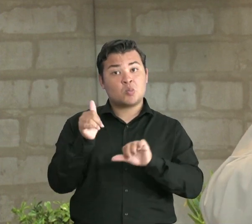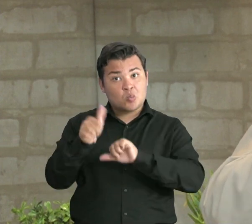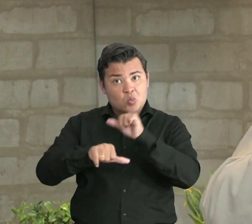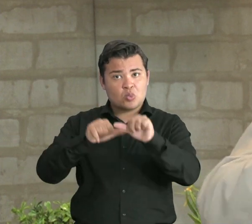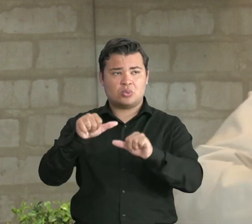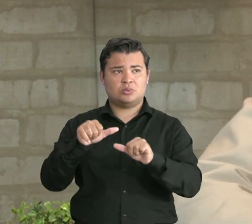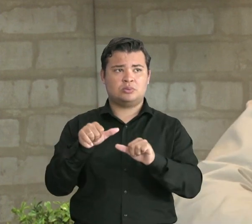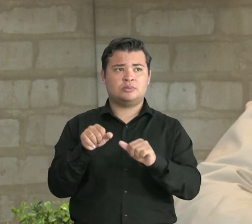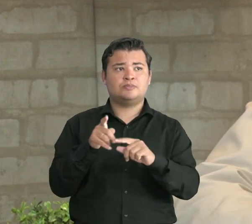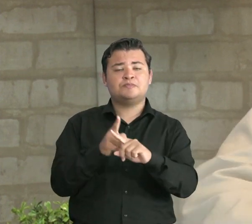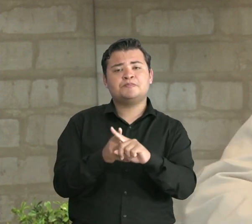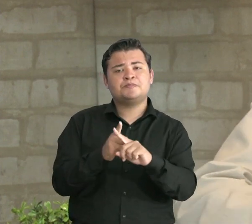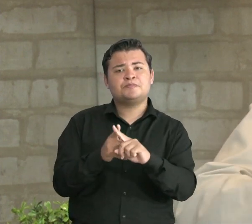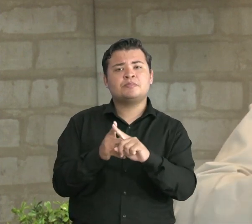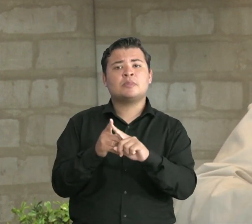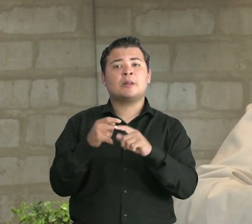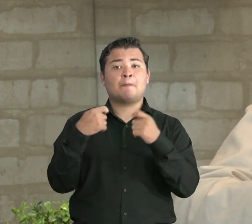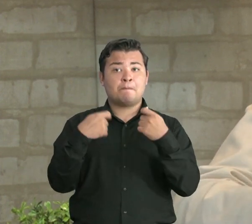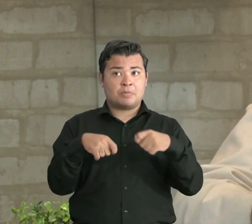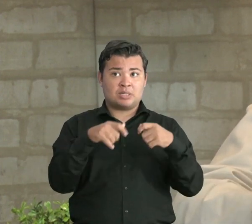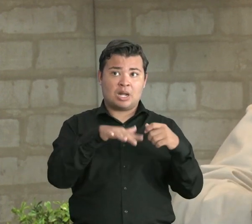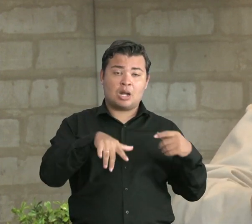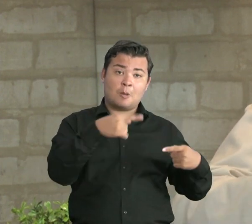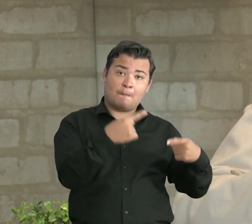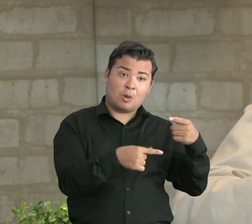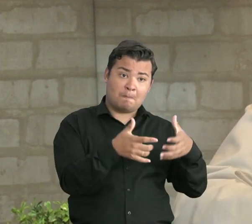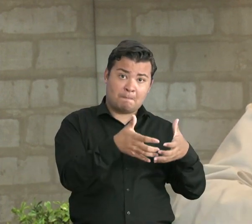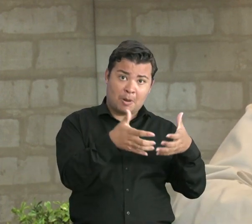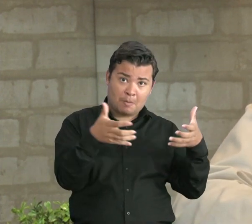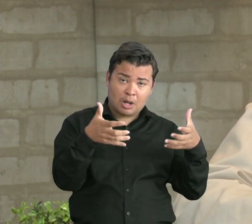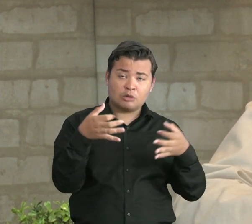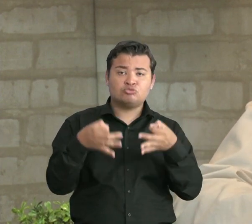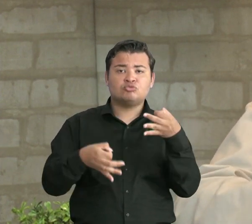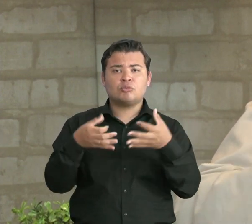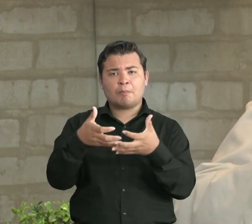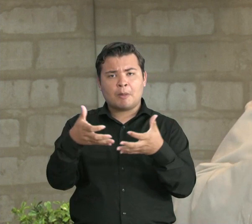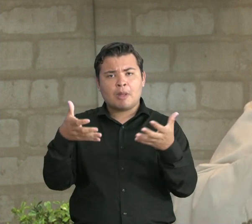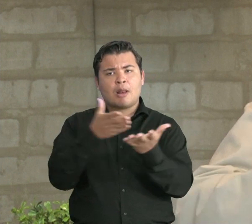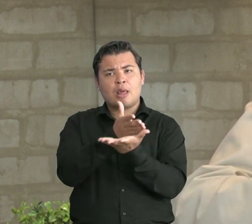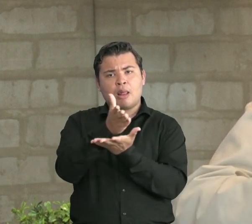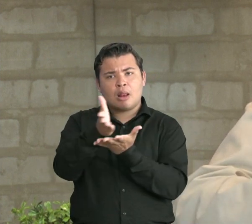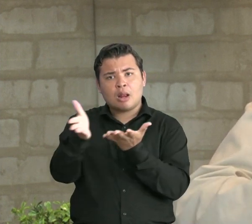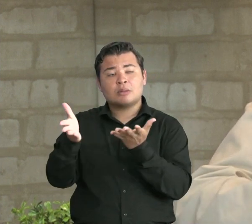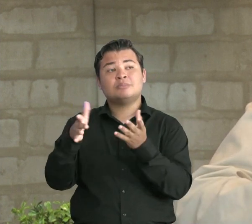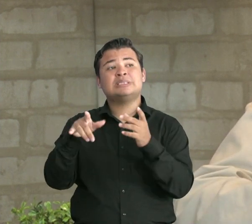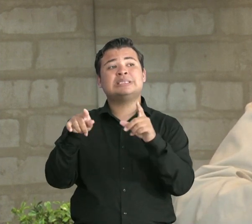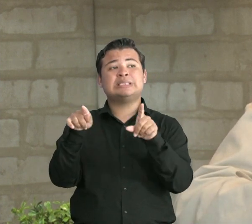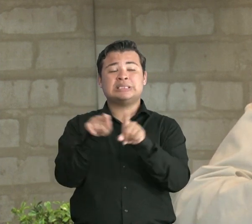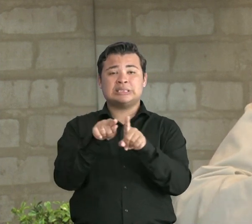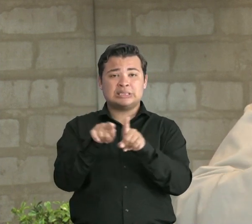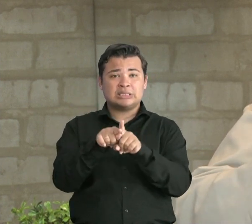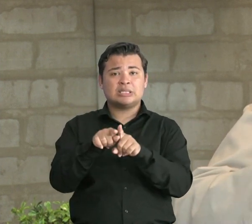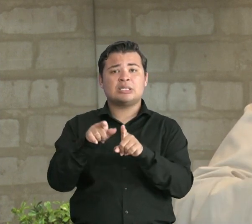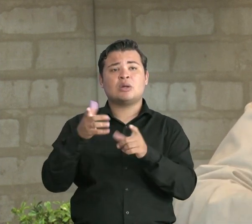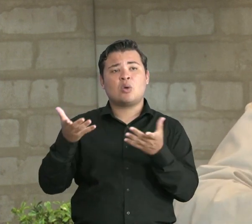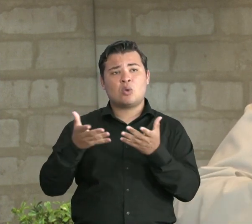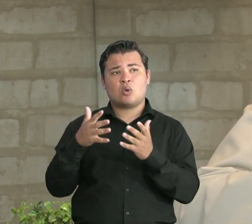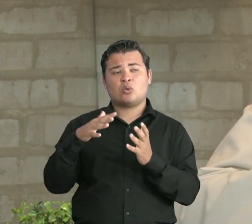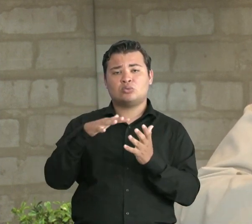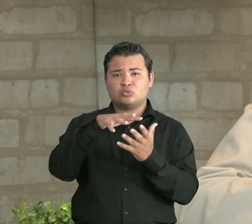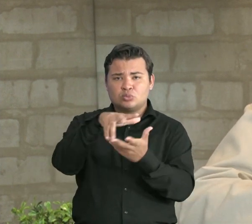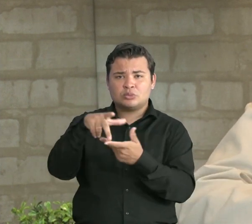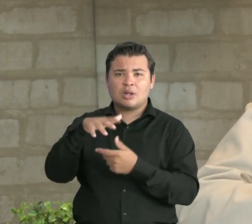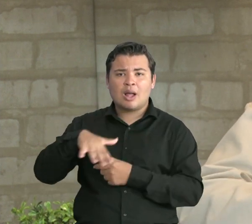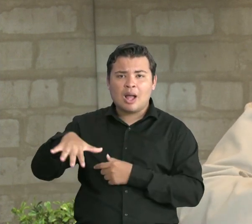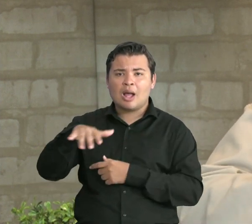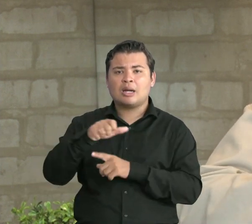ampliação do alcance político e jurídico, mas das demandas que se assomam hoje ao mundo, como a questão